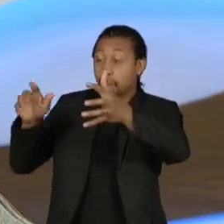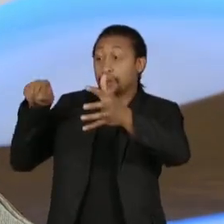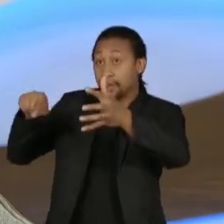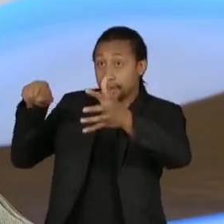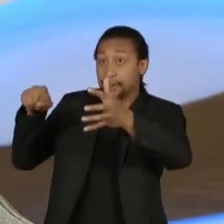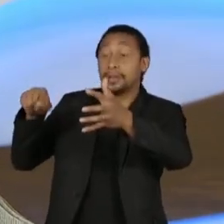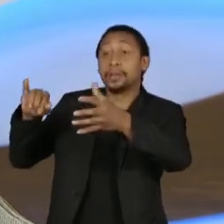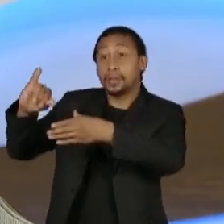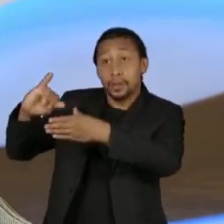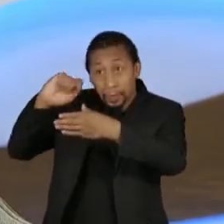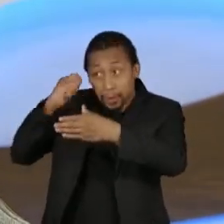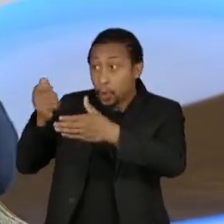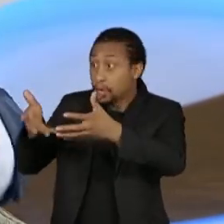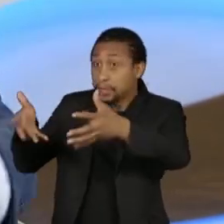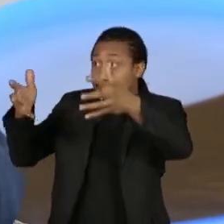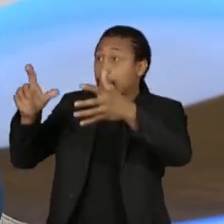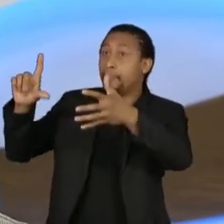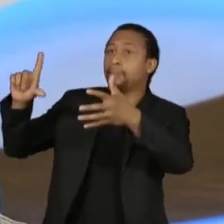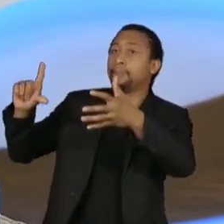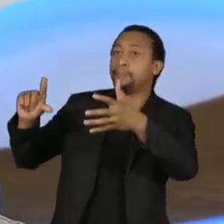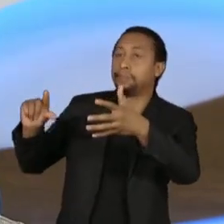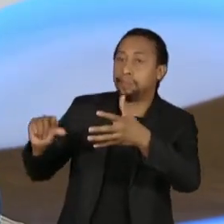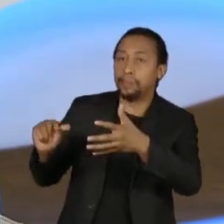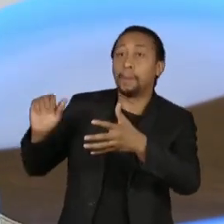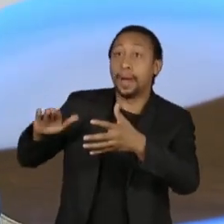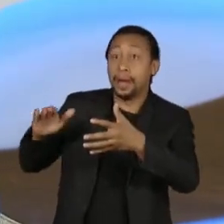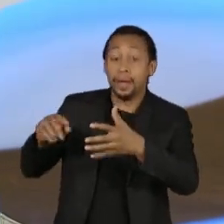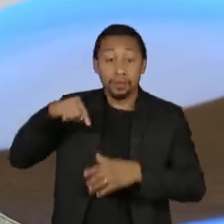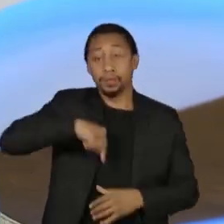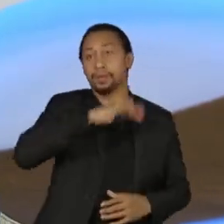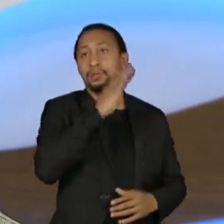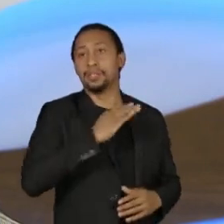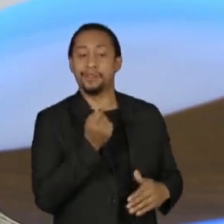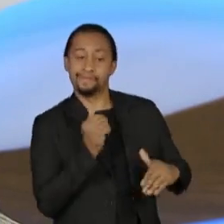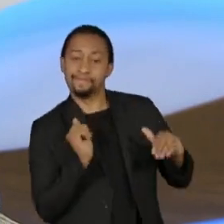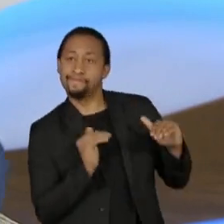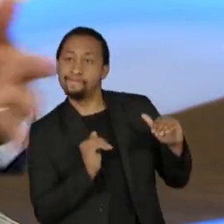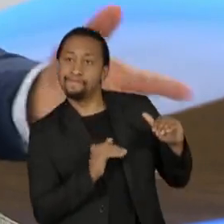poupança. Receita de royalties, receita de tributação